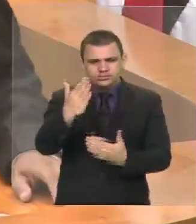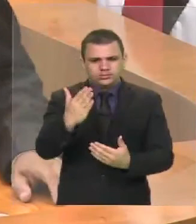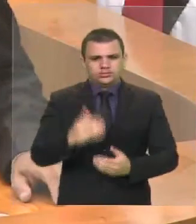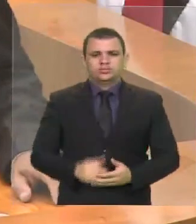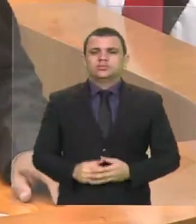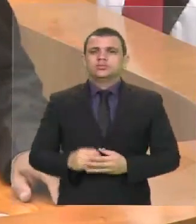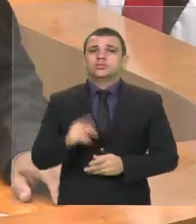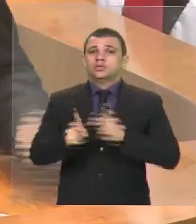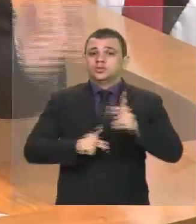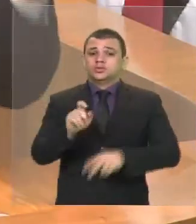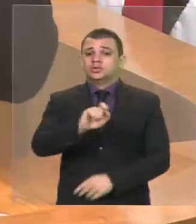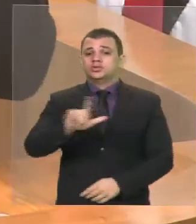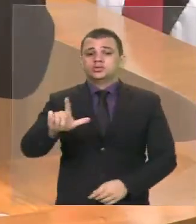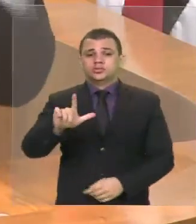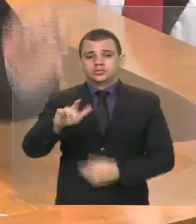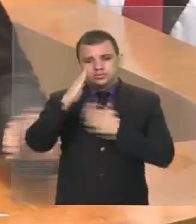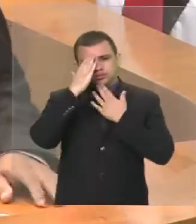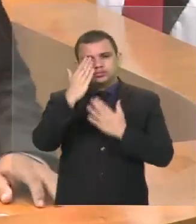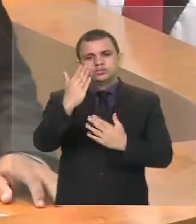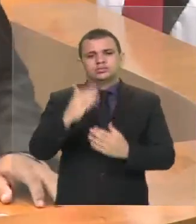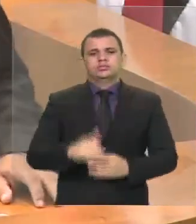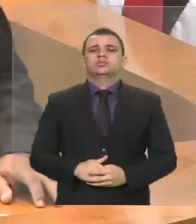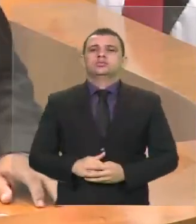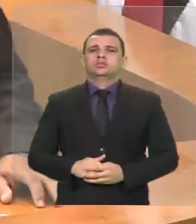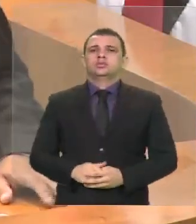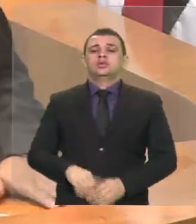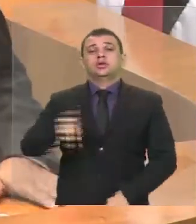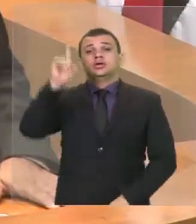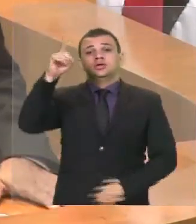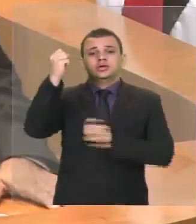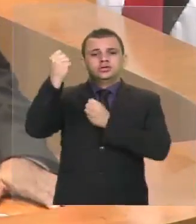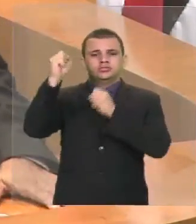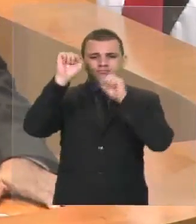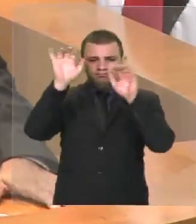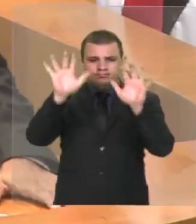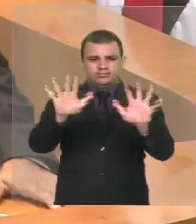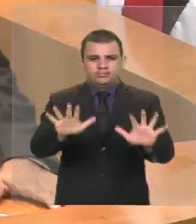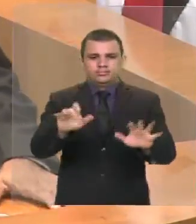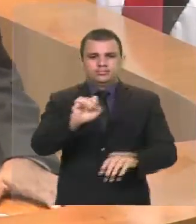estenda as suas mãos poderosas sobre a nossa querida São Luís. Obrigado a atenção de todos.